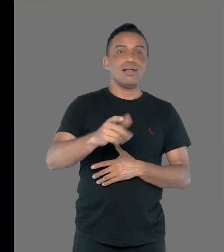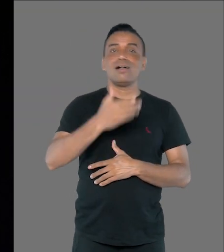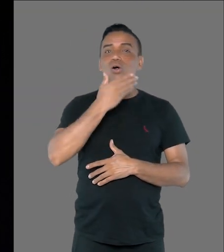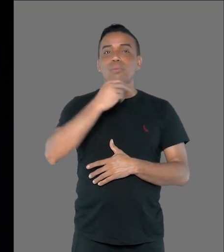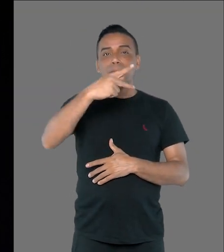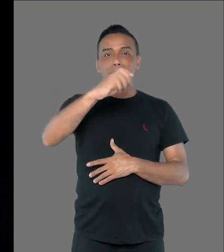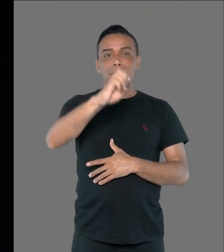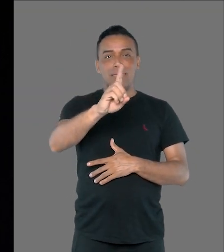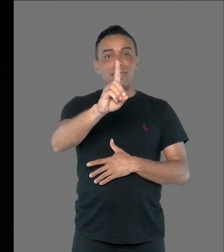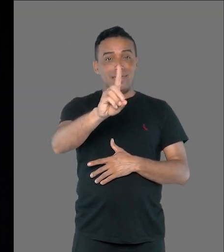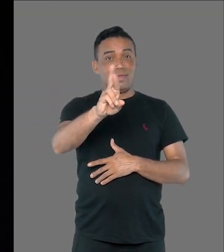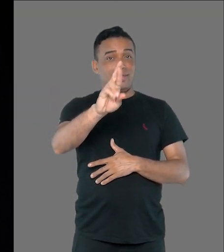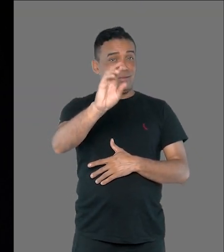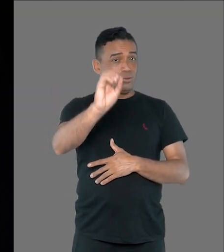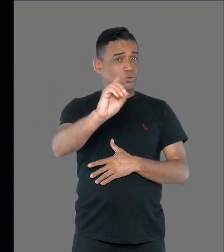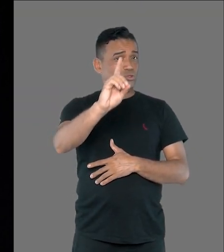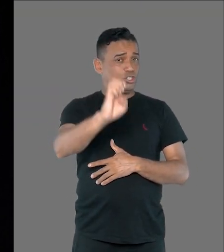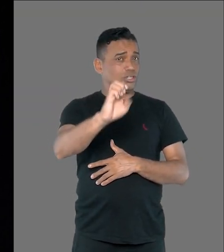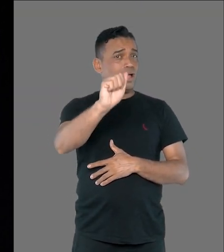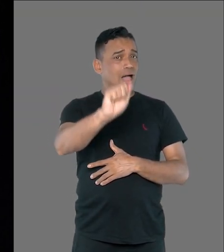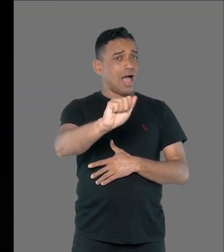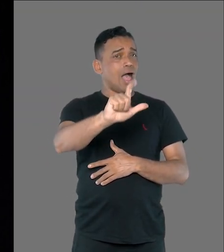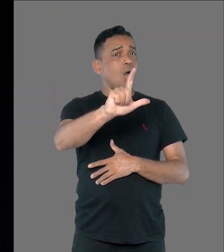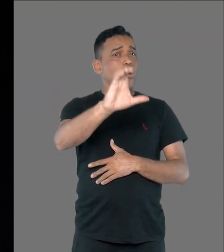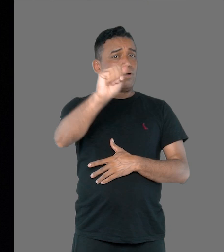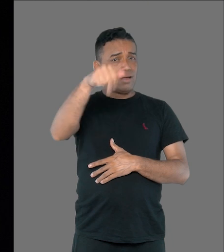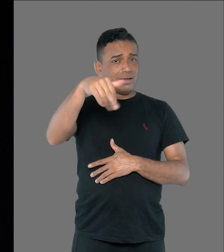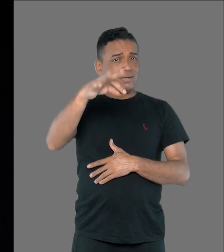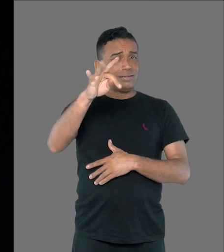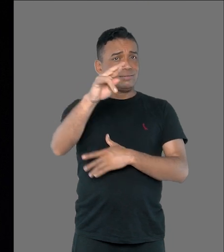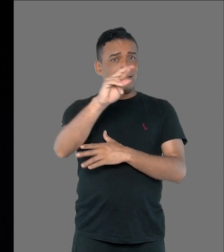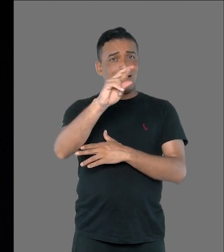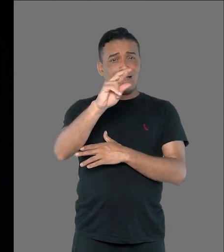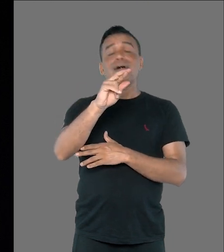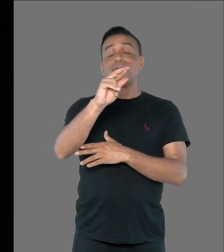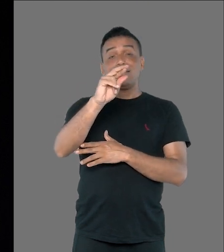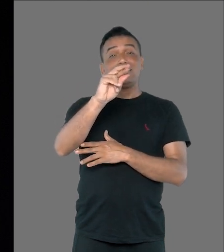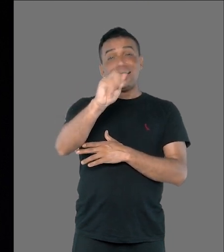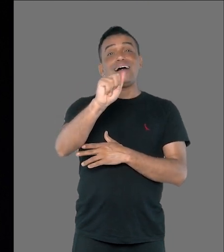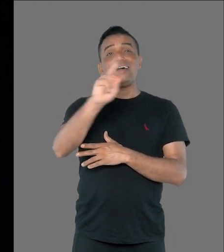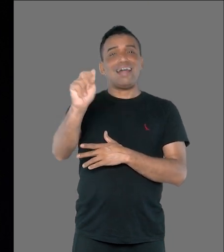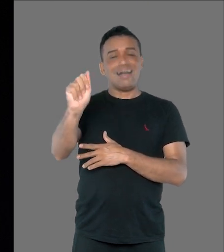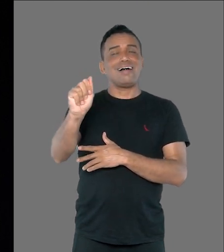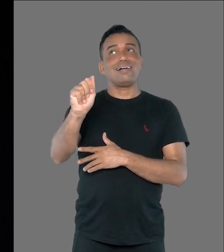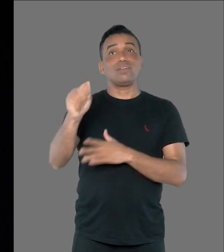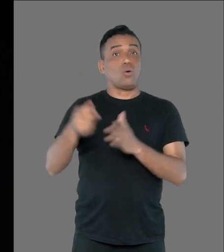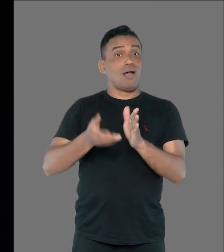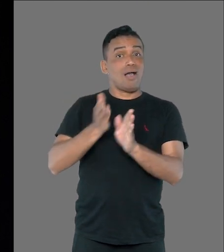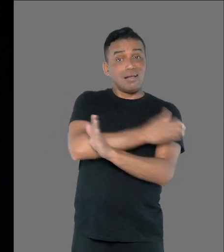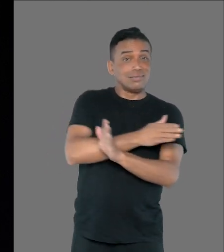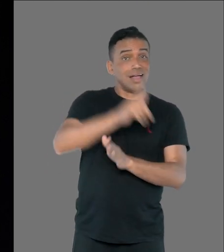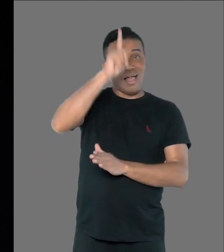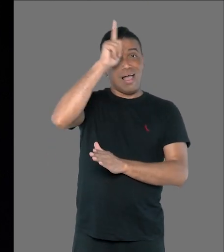Alcântara, que, antes da Segunda Guerra, quer dizer, antes dos alemães invadirem a França,